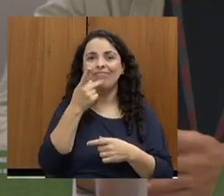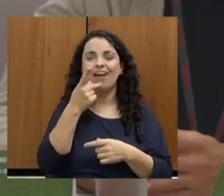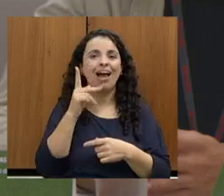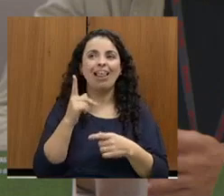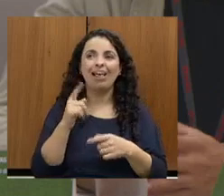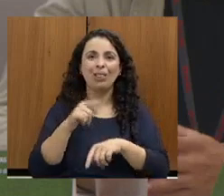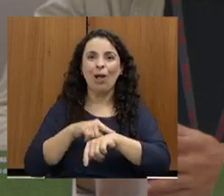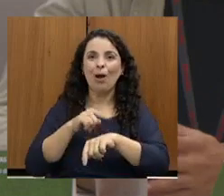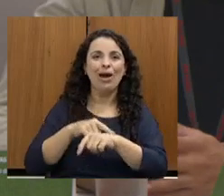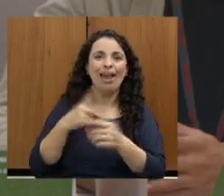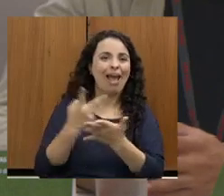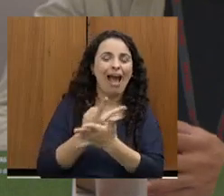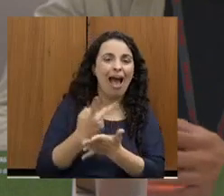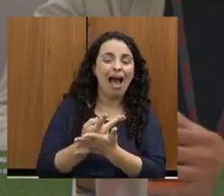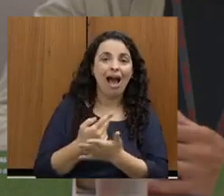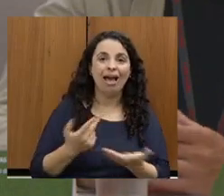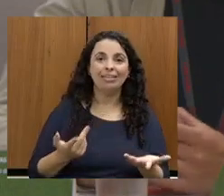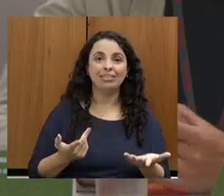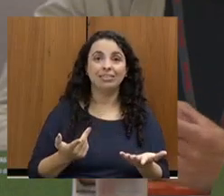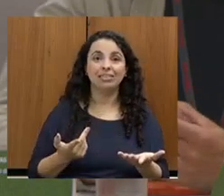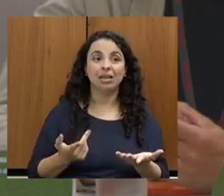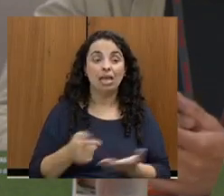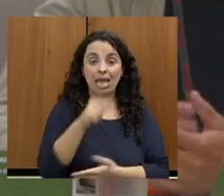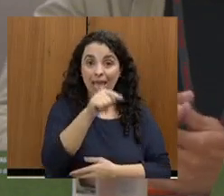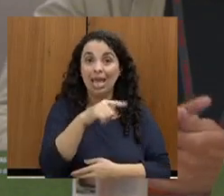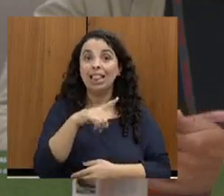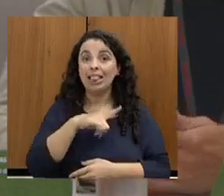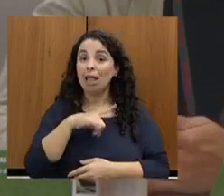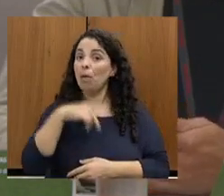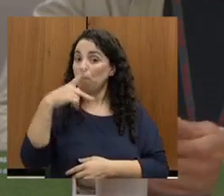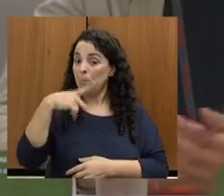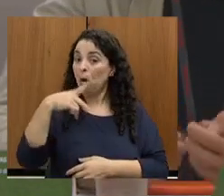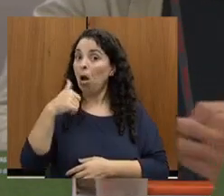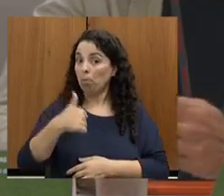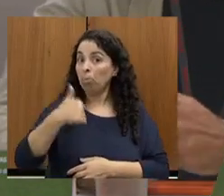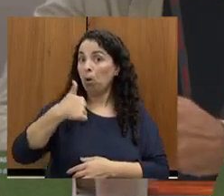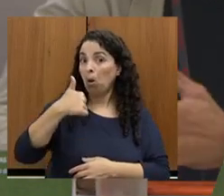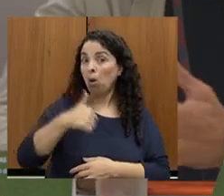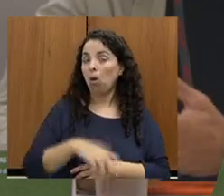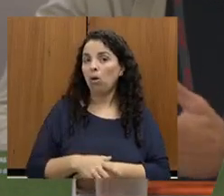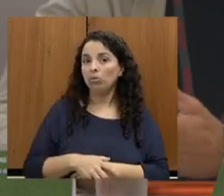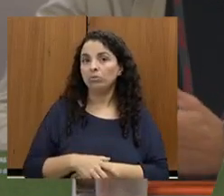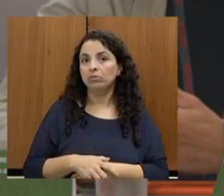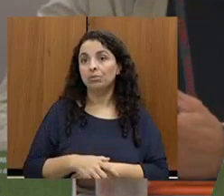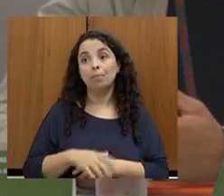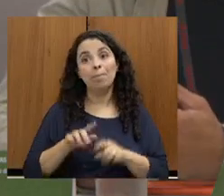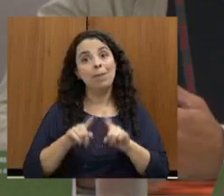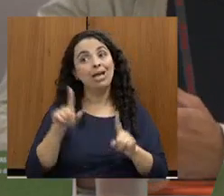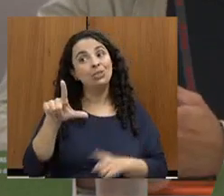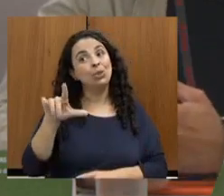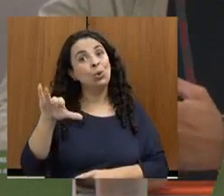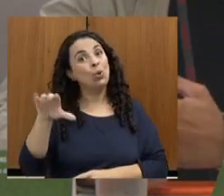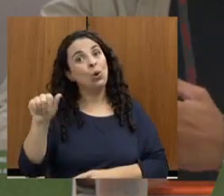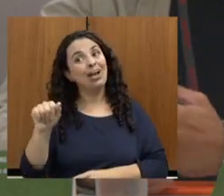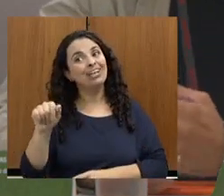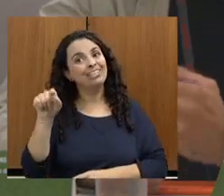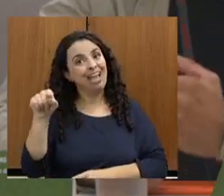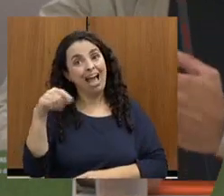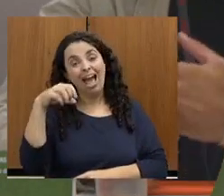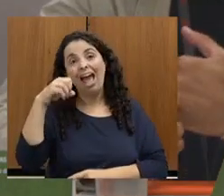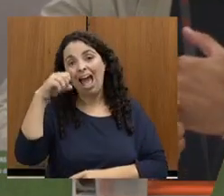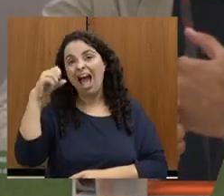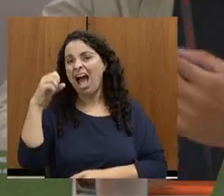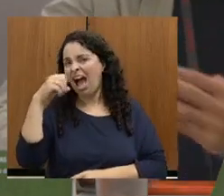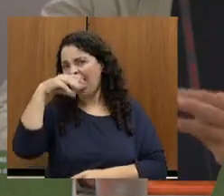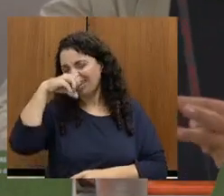boas, mas o Lucas é agressivo. Então, as mães da sala já pontuam o meu filho como não agressivo, tanto que meu filho